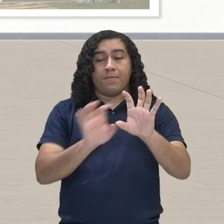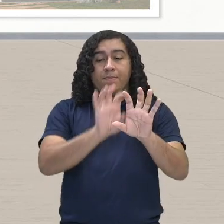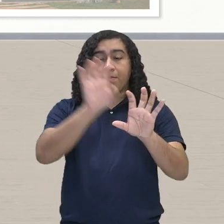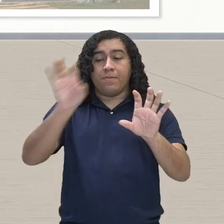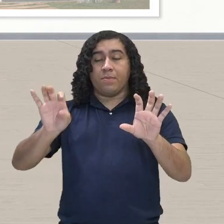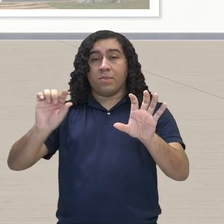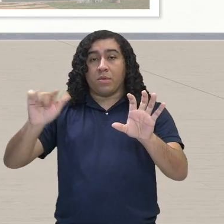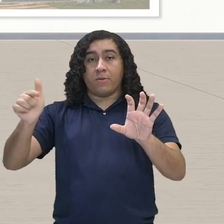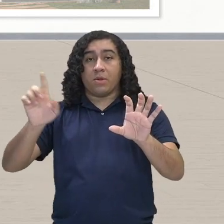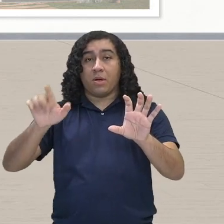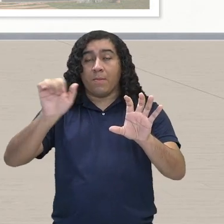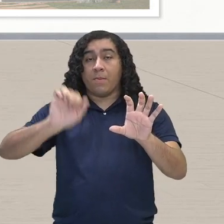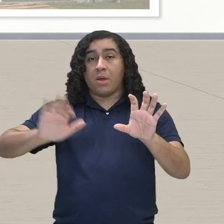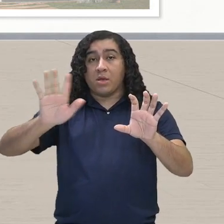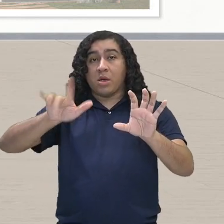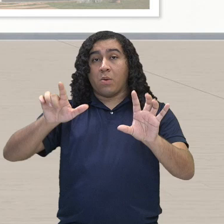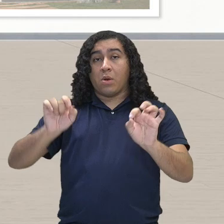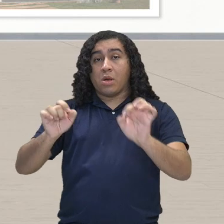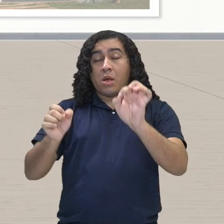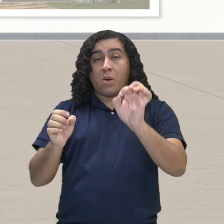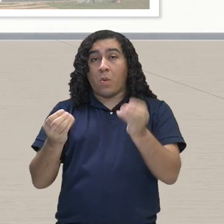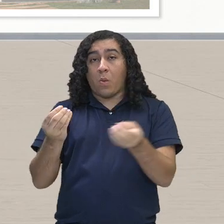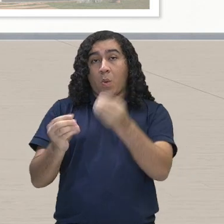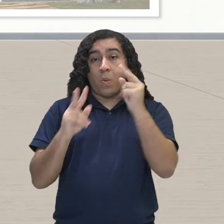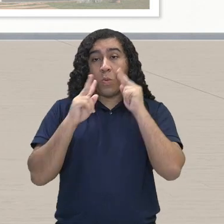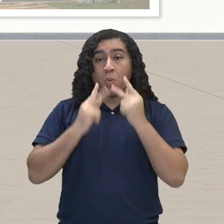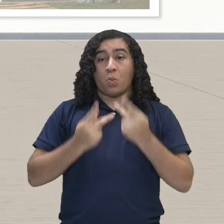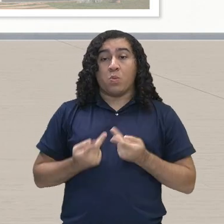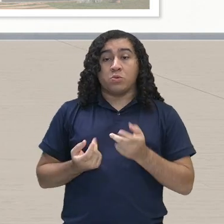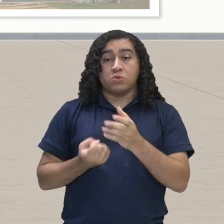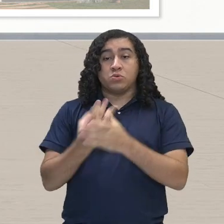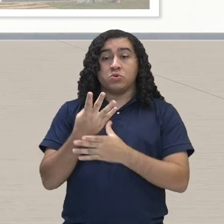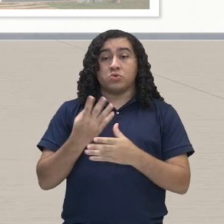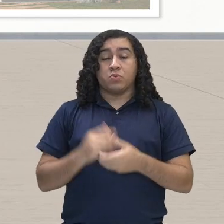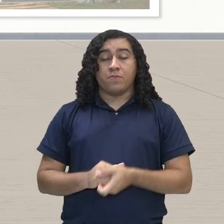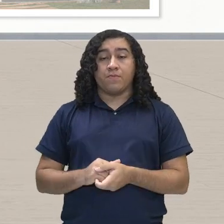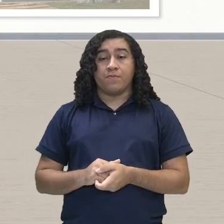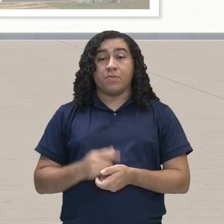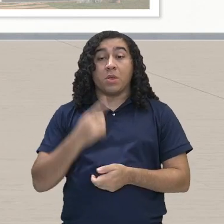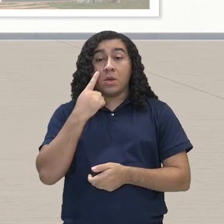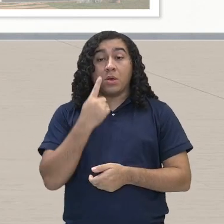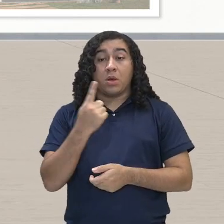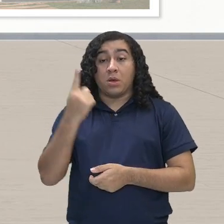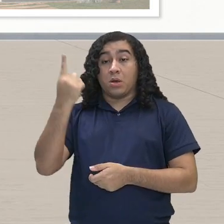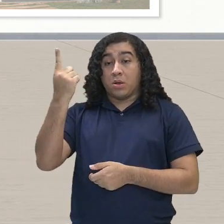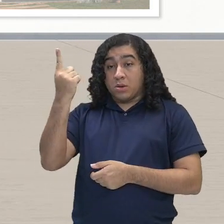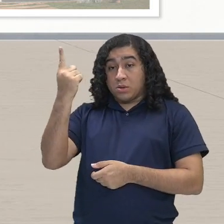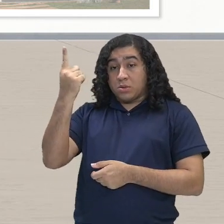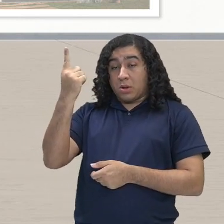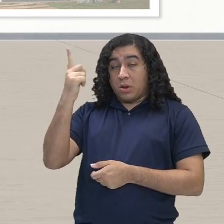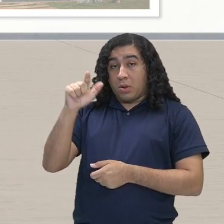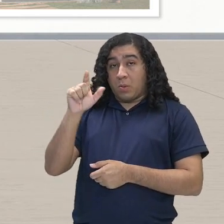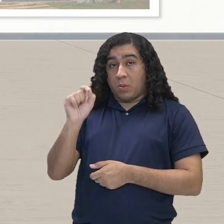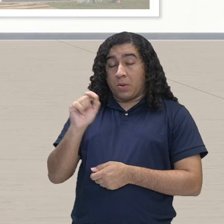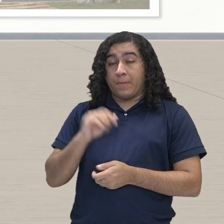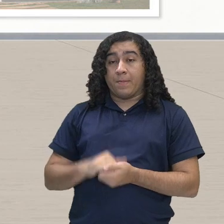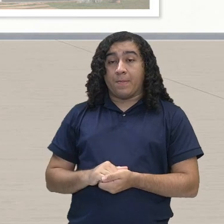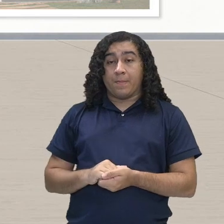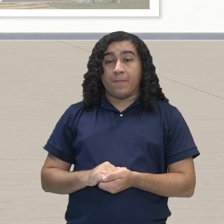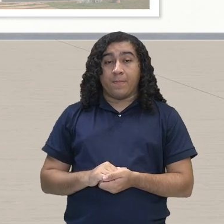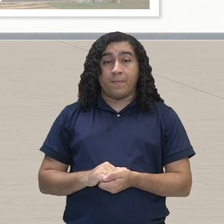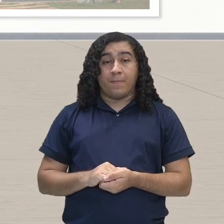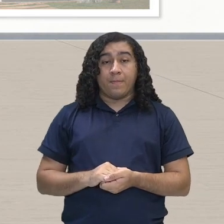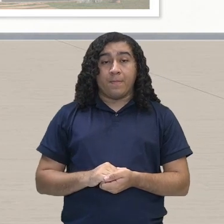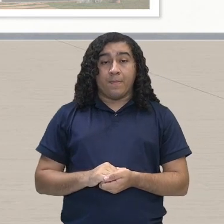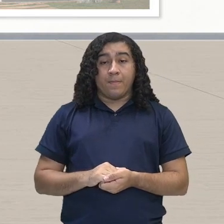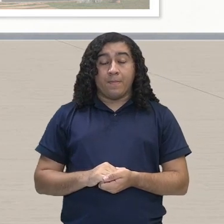homem. E bem abaixo aqui, você está vendo a imagem da Catedral